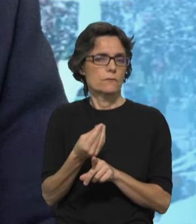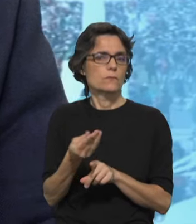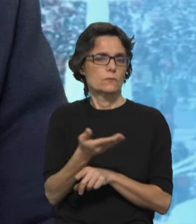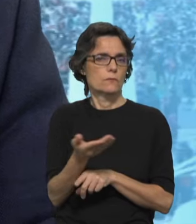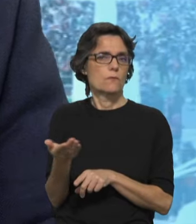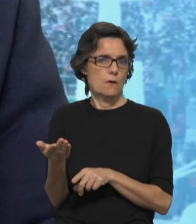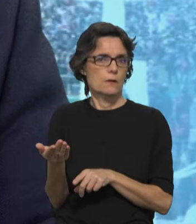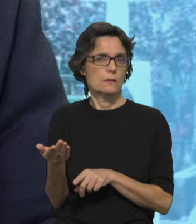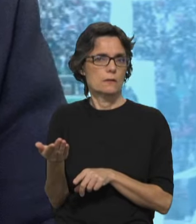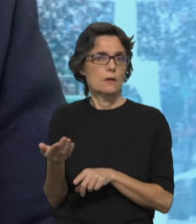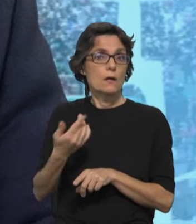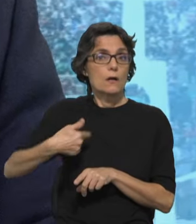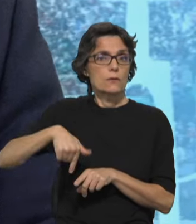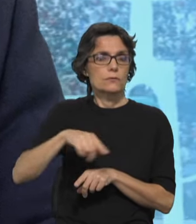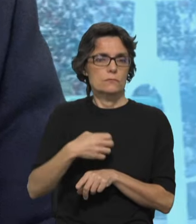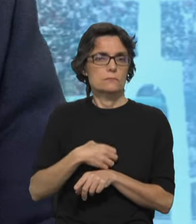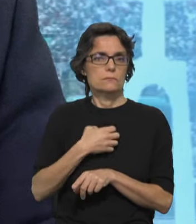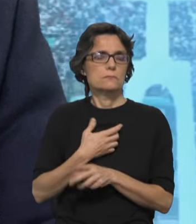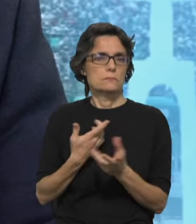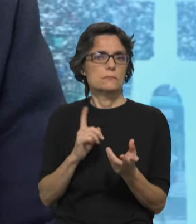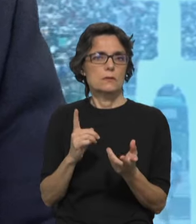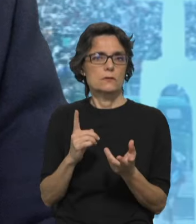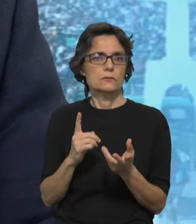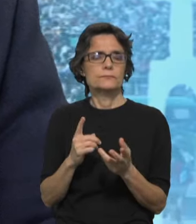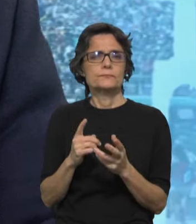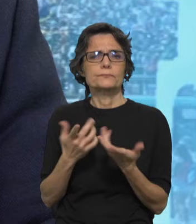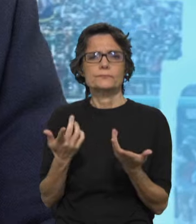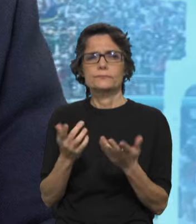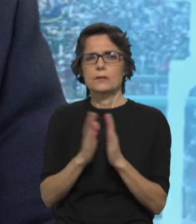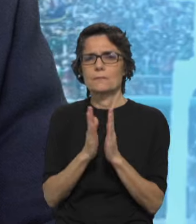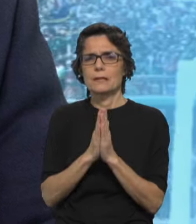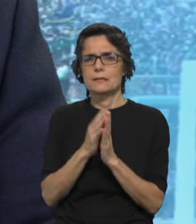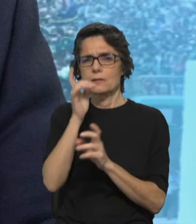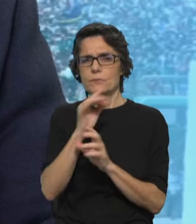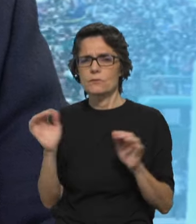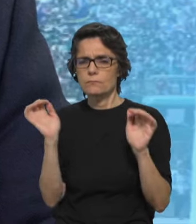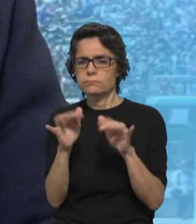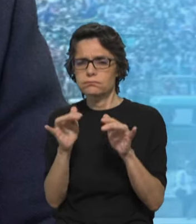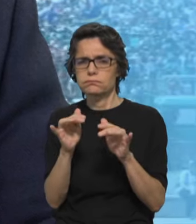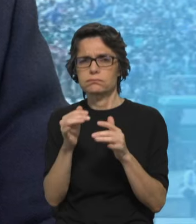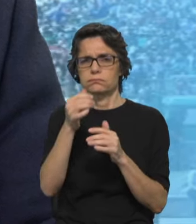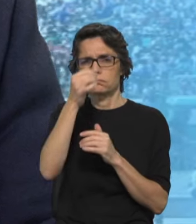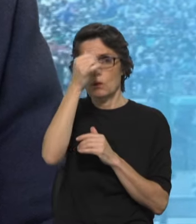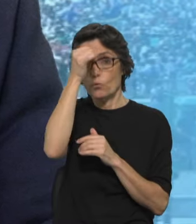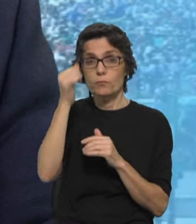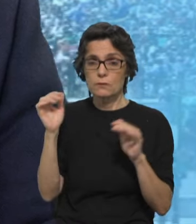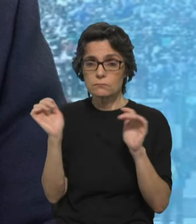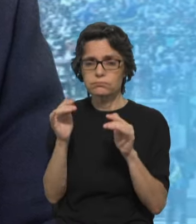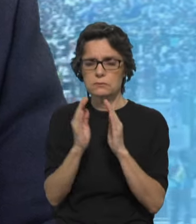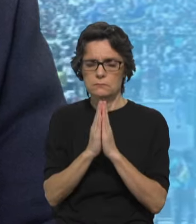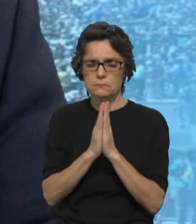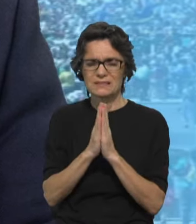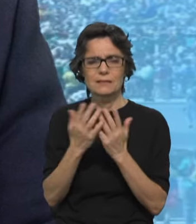facto, em muitos momentos sentimos que as assembleias, por vezes, têm um certo gelo, digamos assim, têm